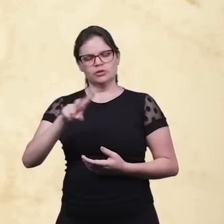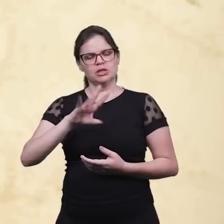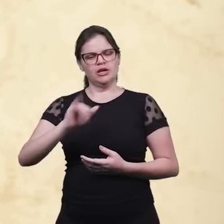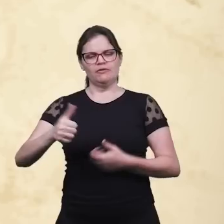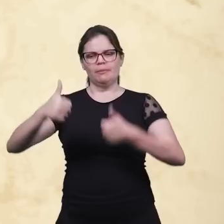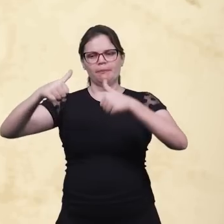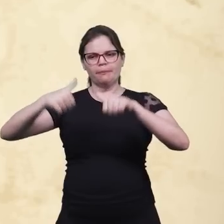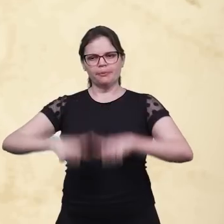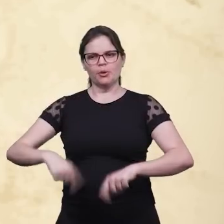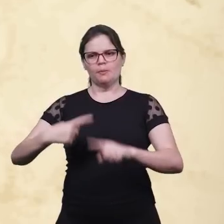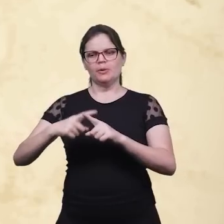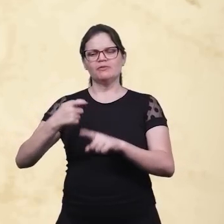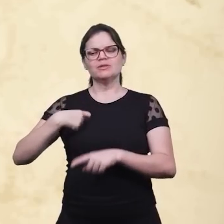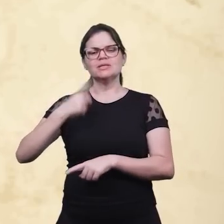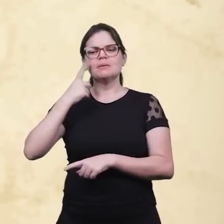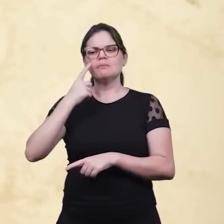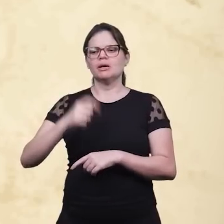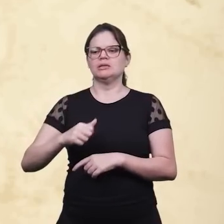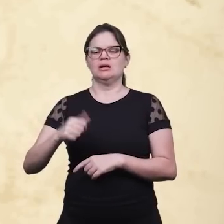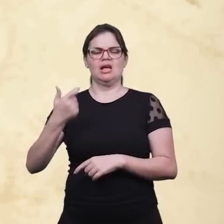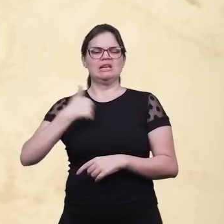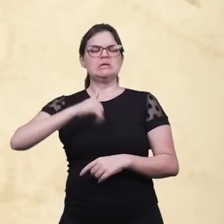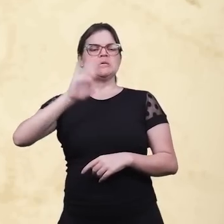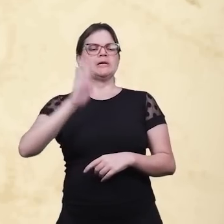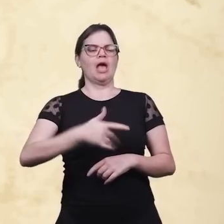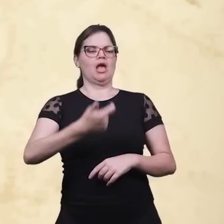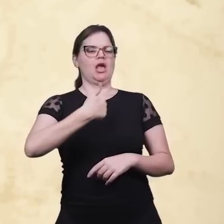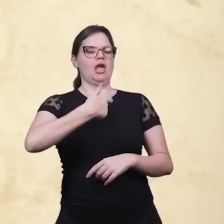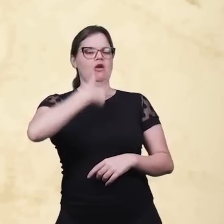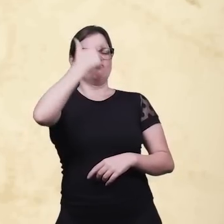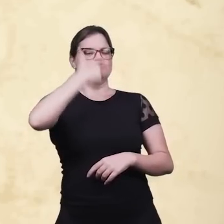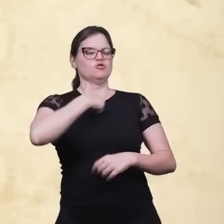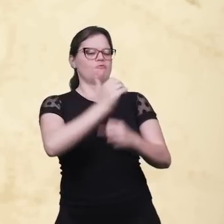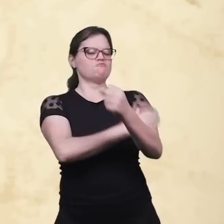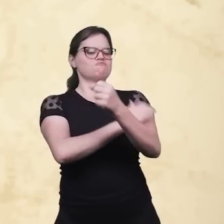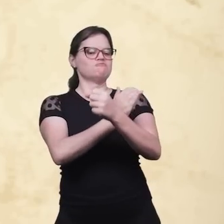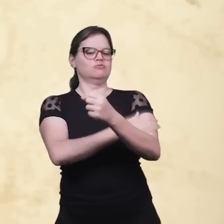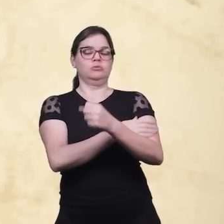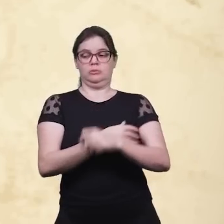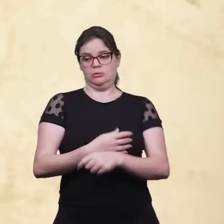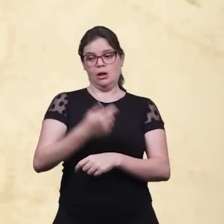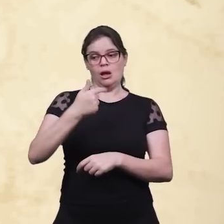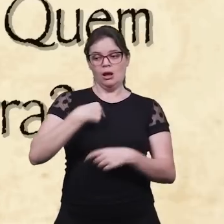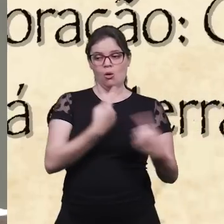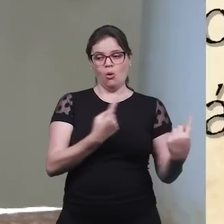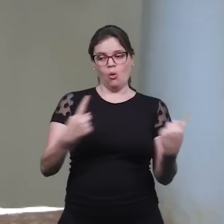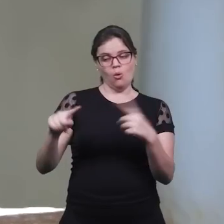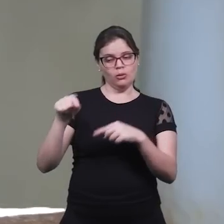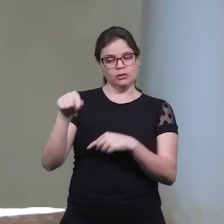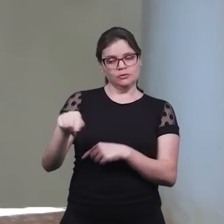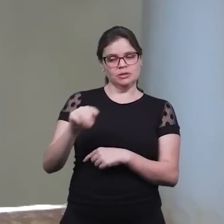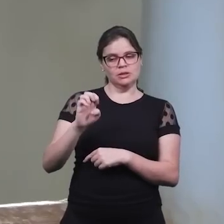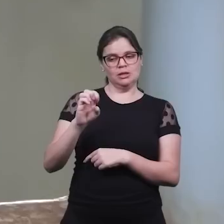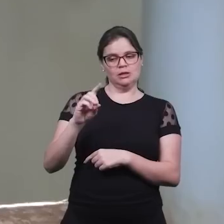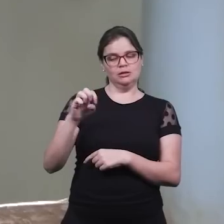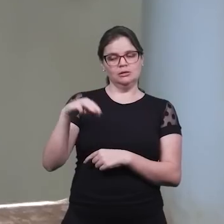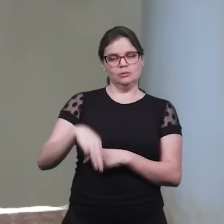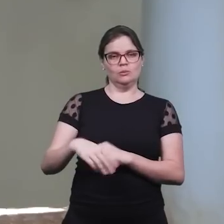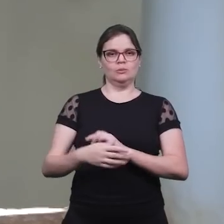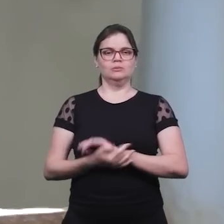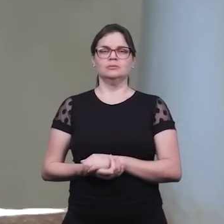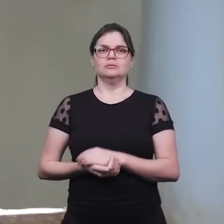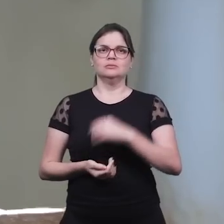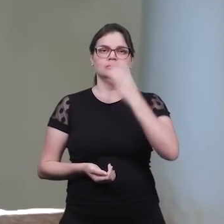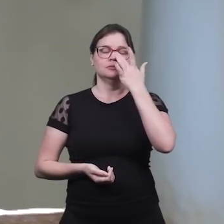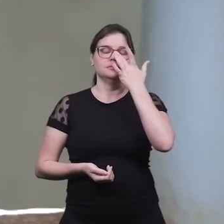diz no teu coração, quem me derribará em terra? Interessante isso aqui, Samuel, foi o